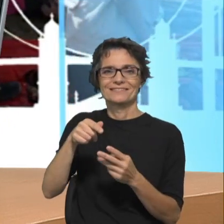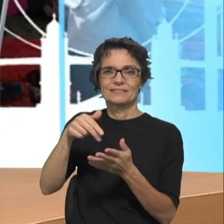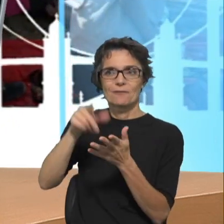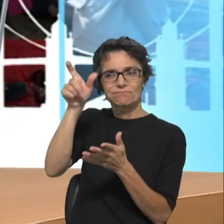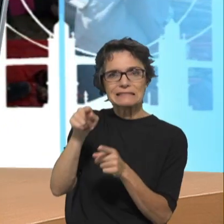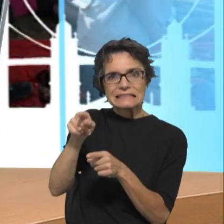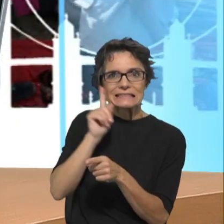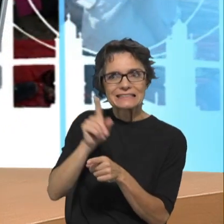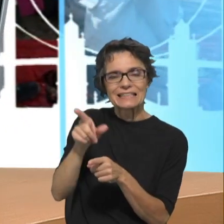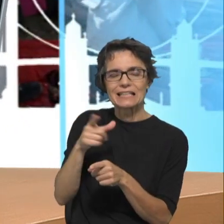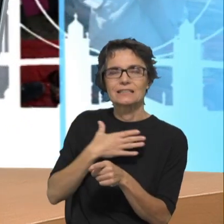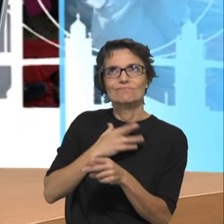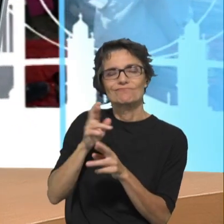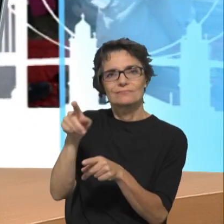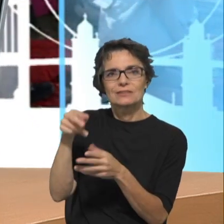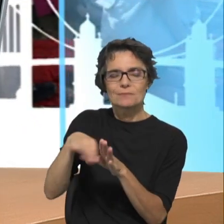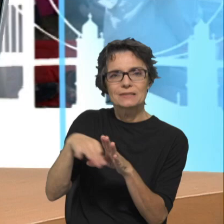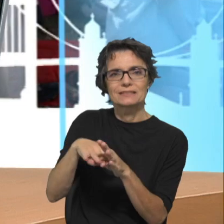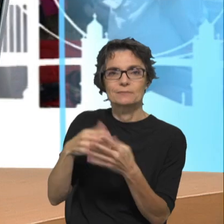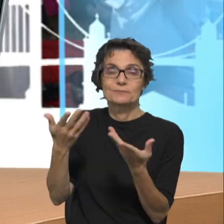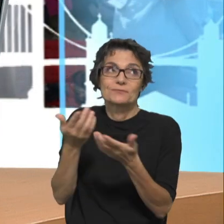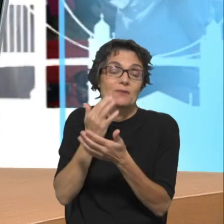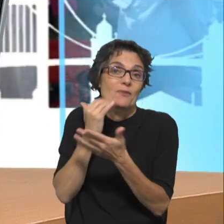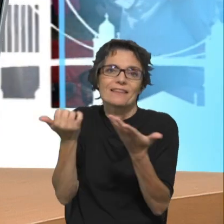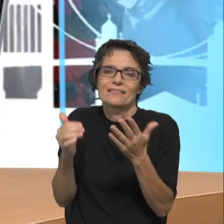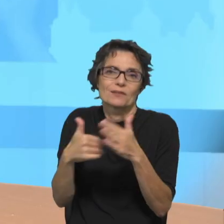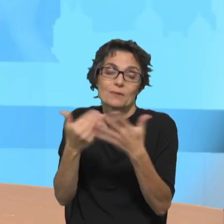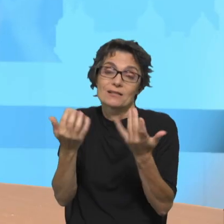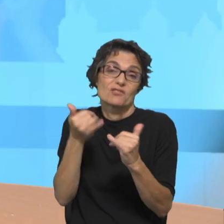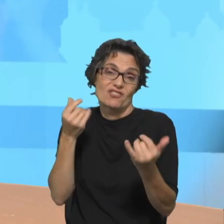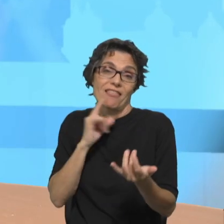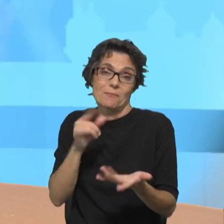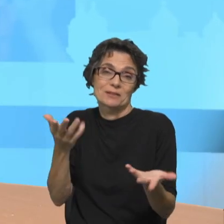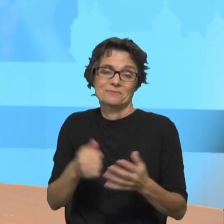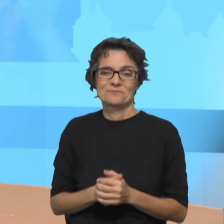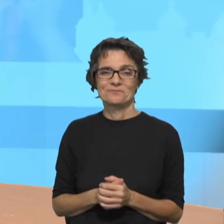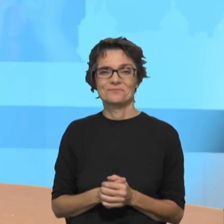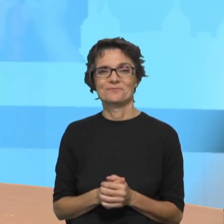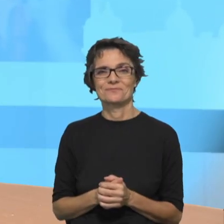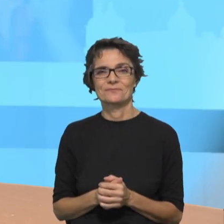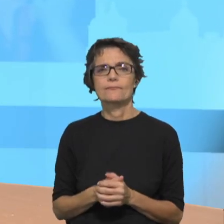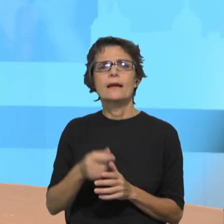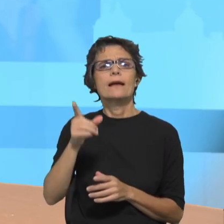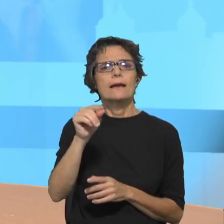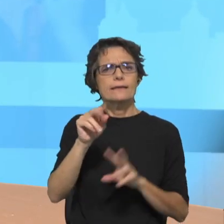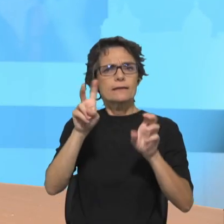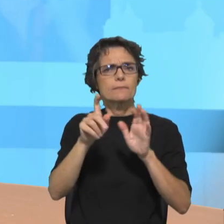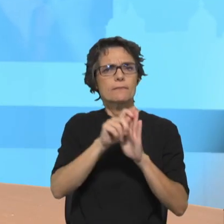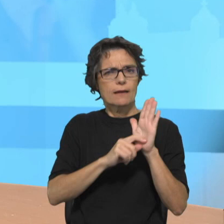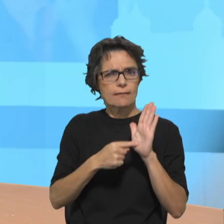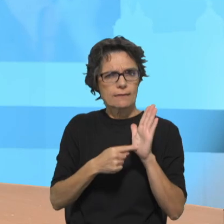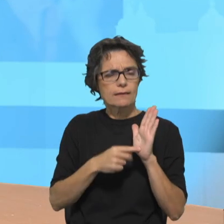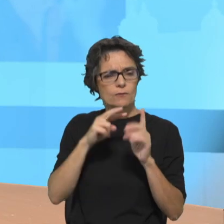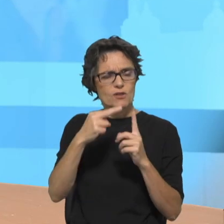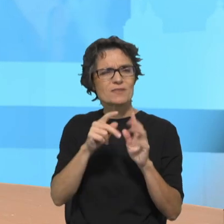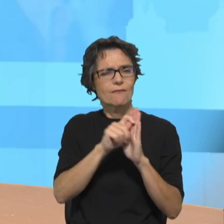e contamos da melhor maneira por possível. Essa via, sem dúvida. Depois, há aqui também um olhar ético lançado sobre todo este